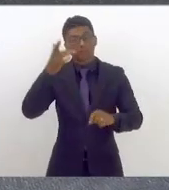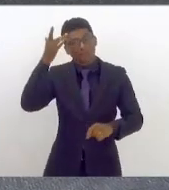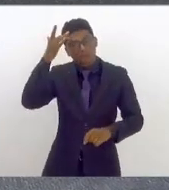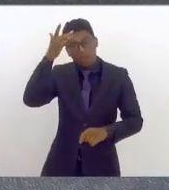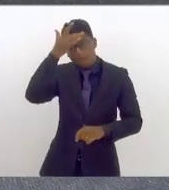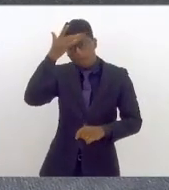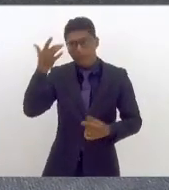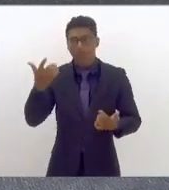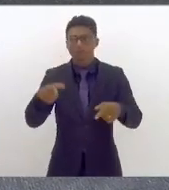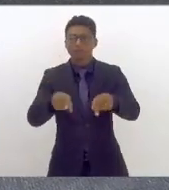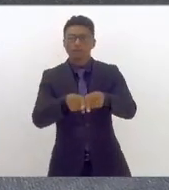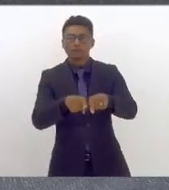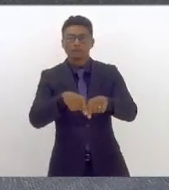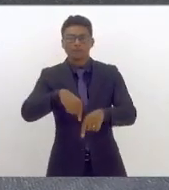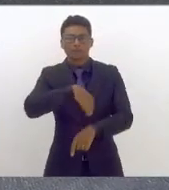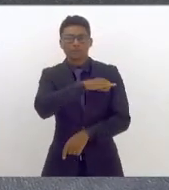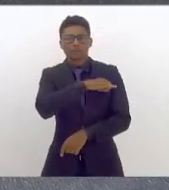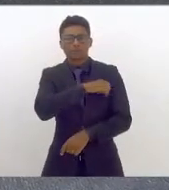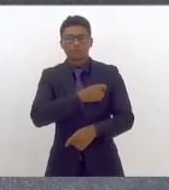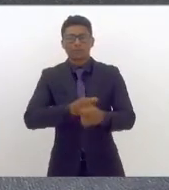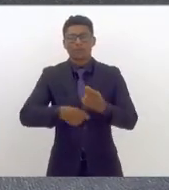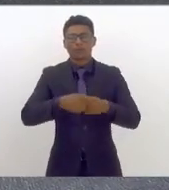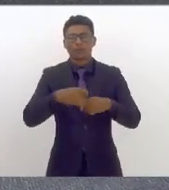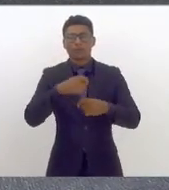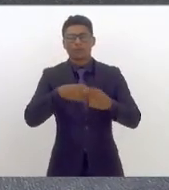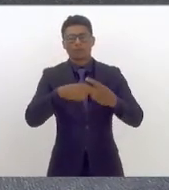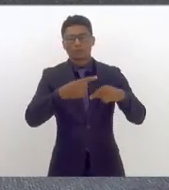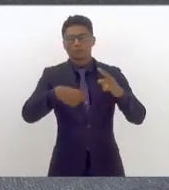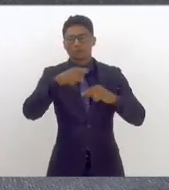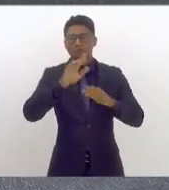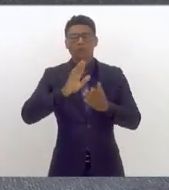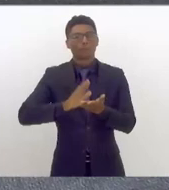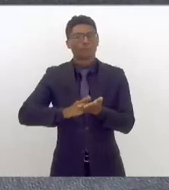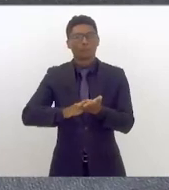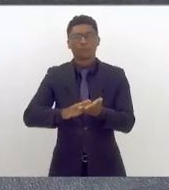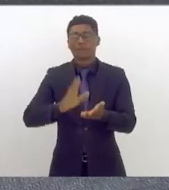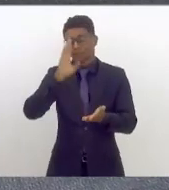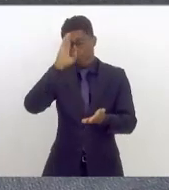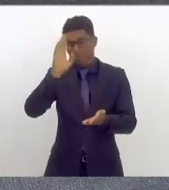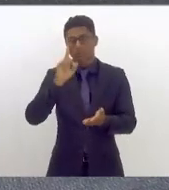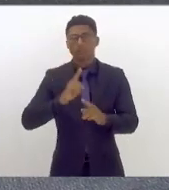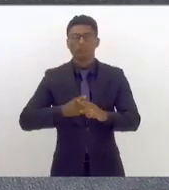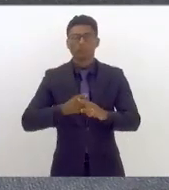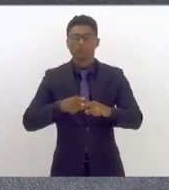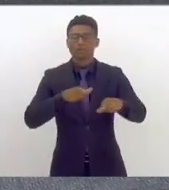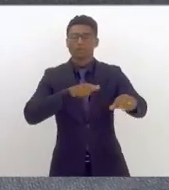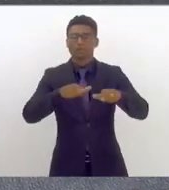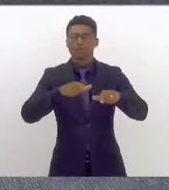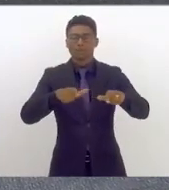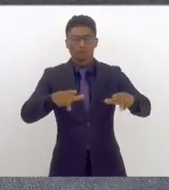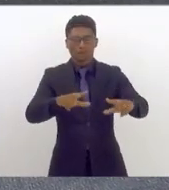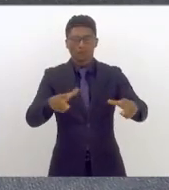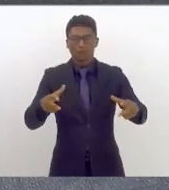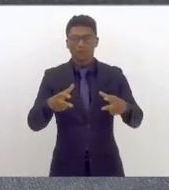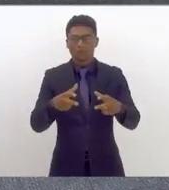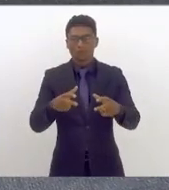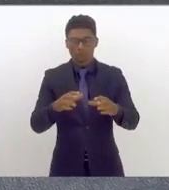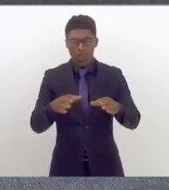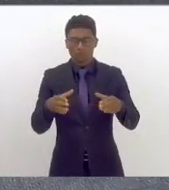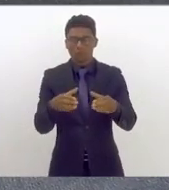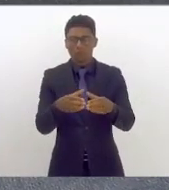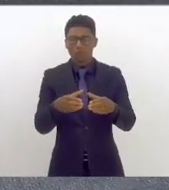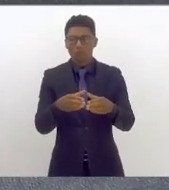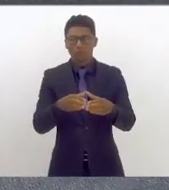pelo desenvolvimento econômico do Estado do Rio de Janeiro, mas parabéns em especial por esse trabalho à frente da Frente Parlamentar de